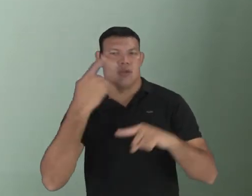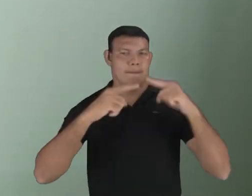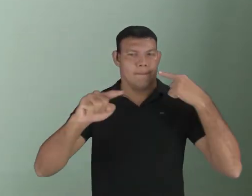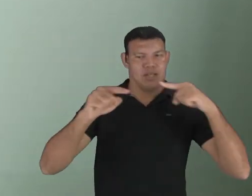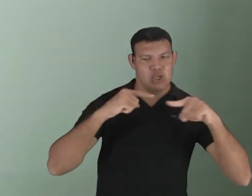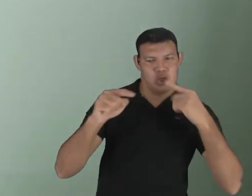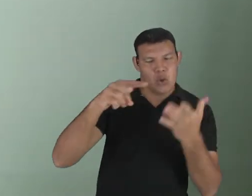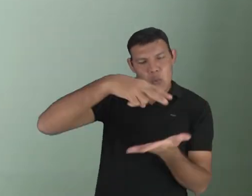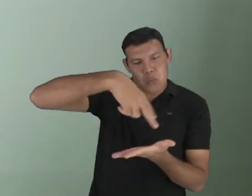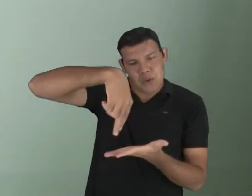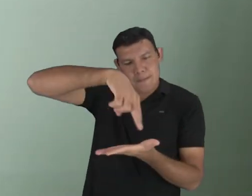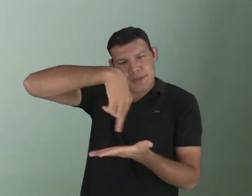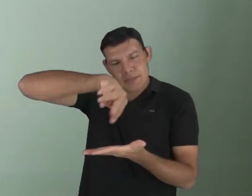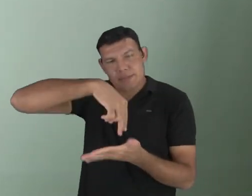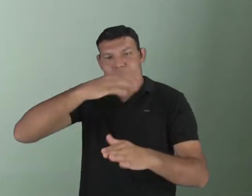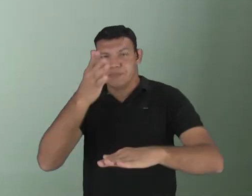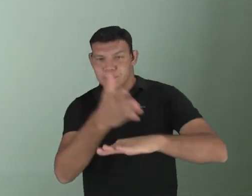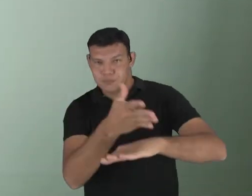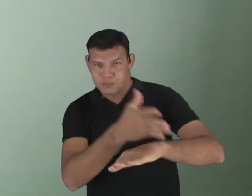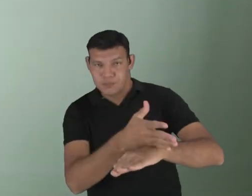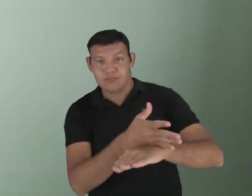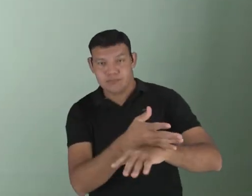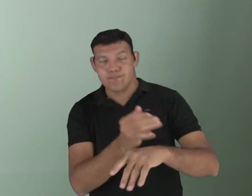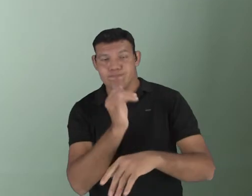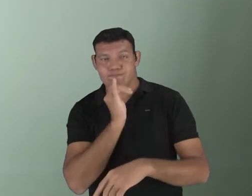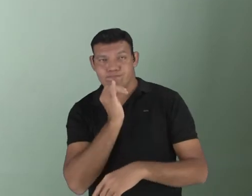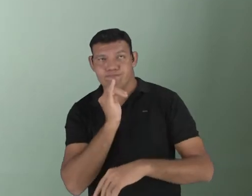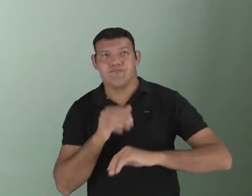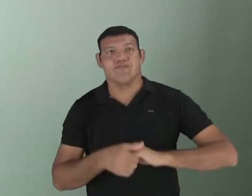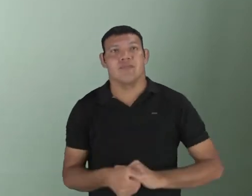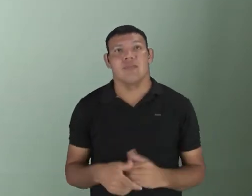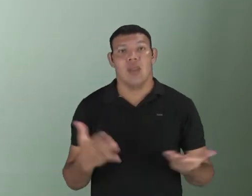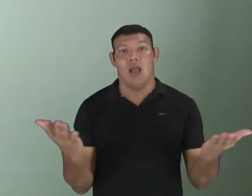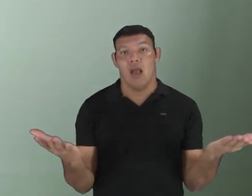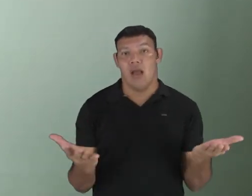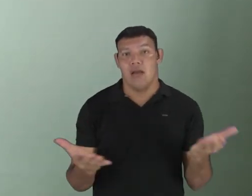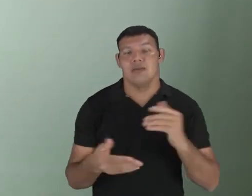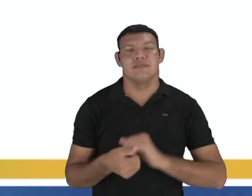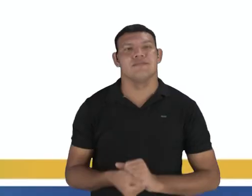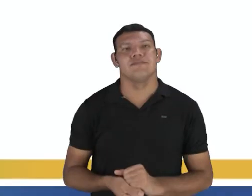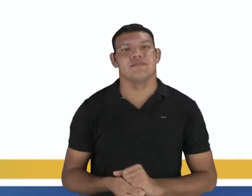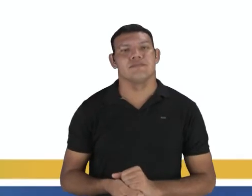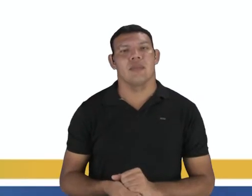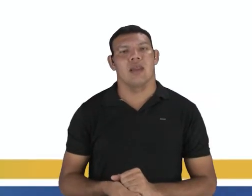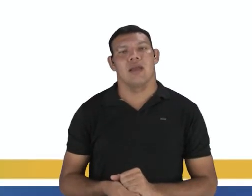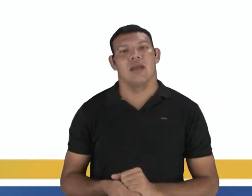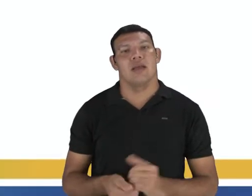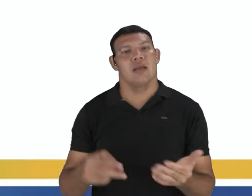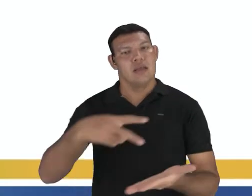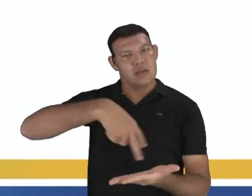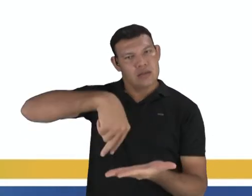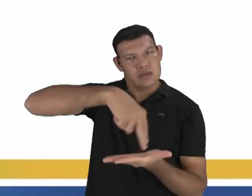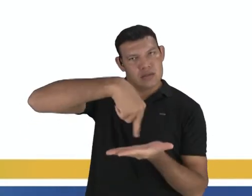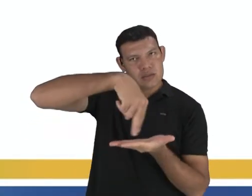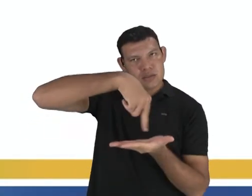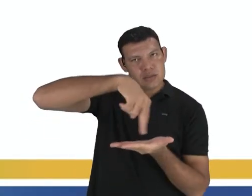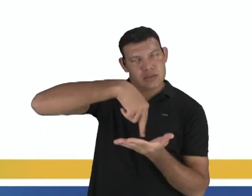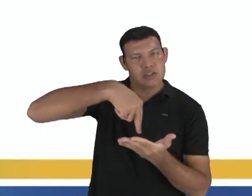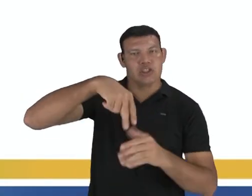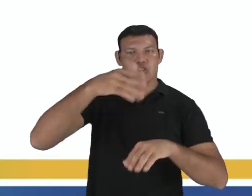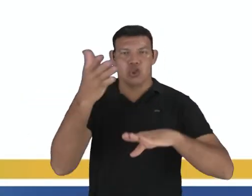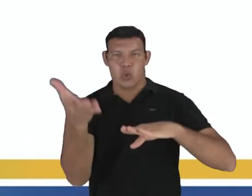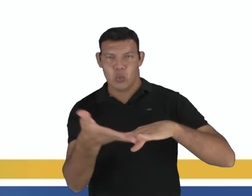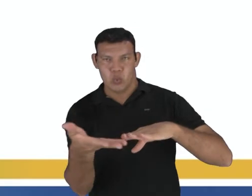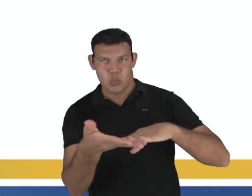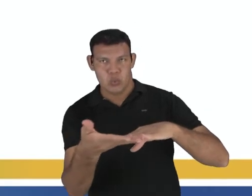espetáculo musical, uma dança, né, a dança moderna, por exemplo. E aí agora nós vamos para a dança